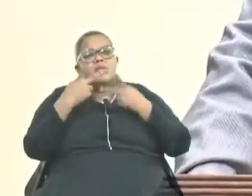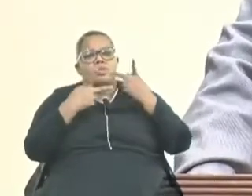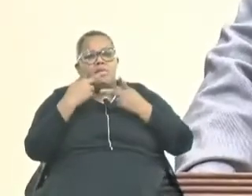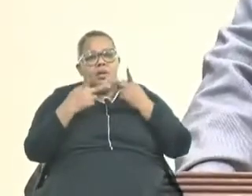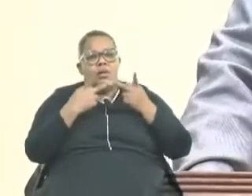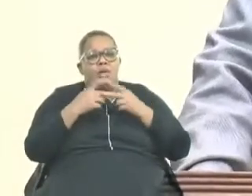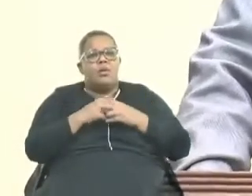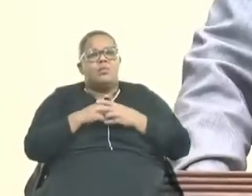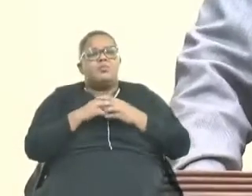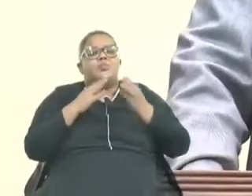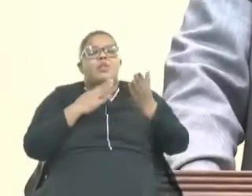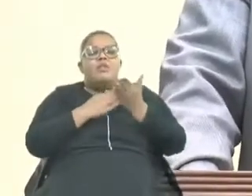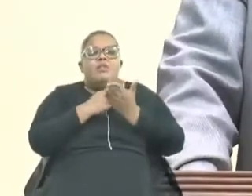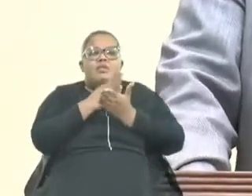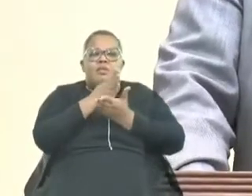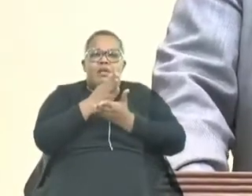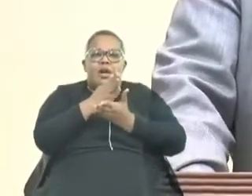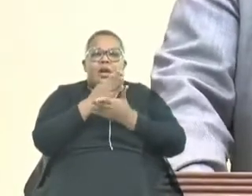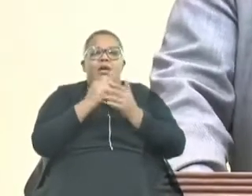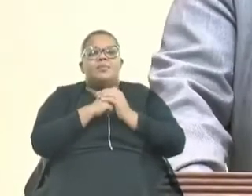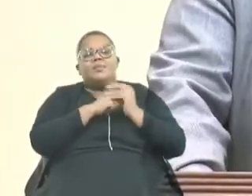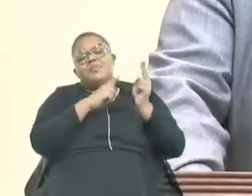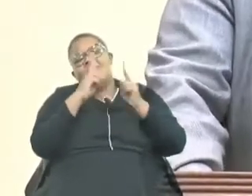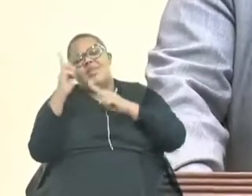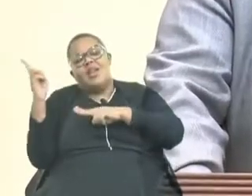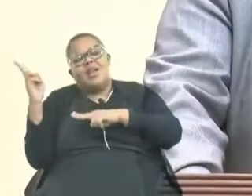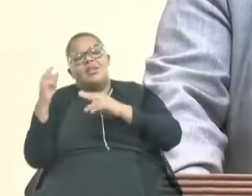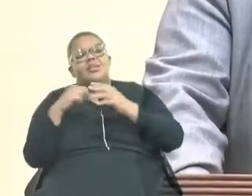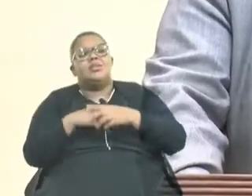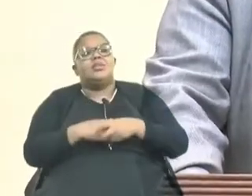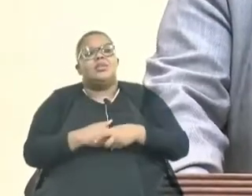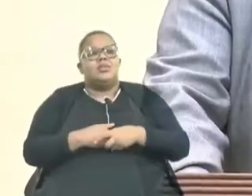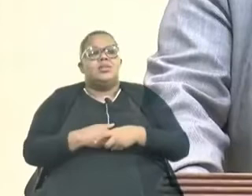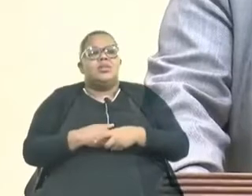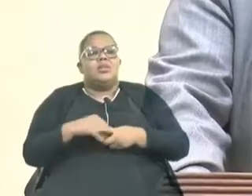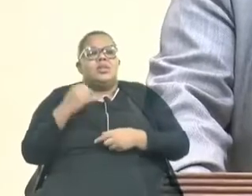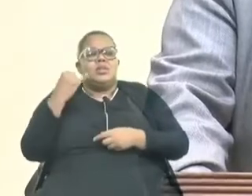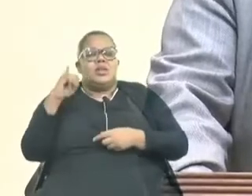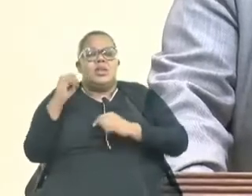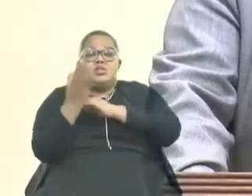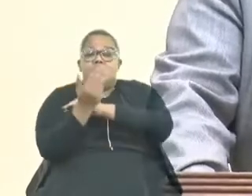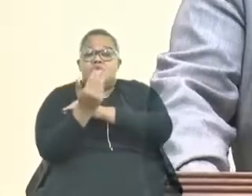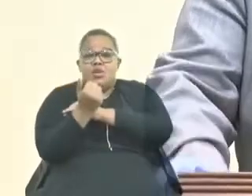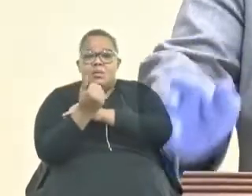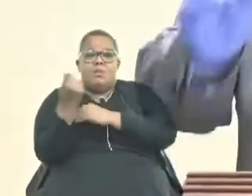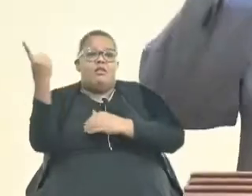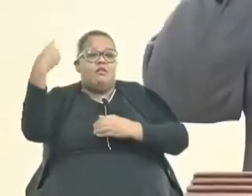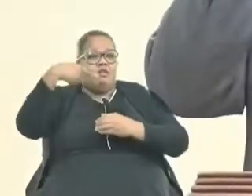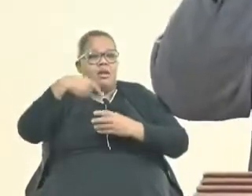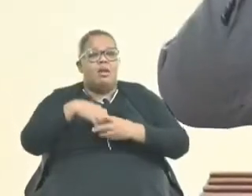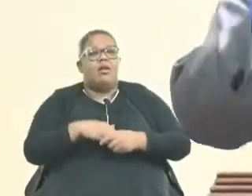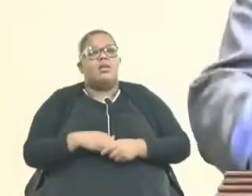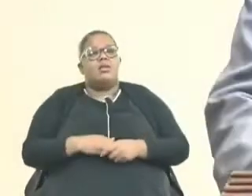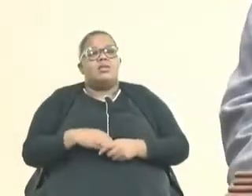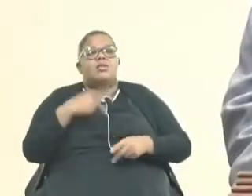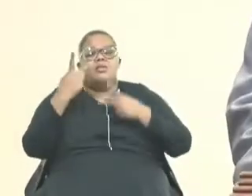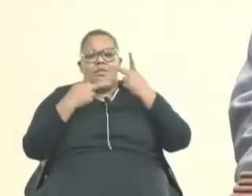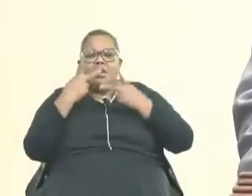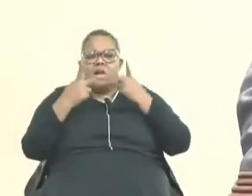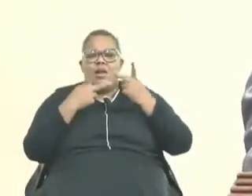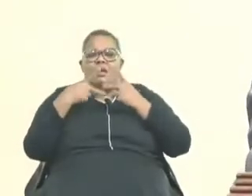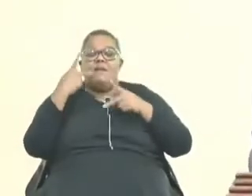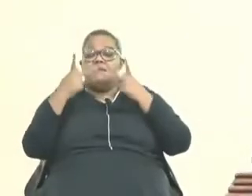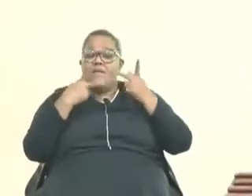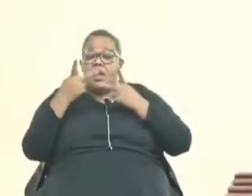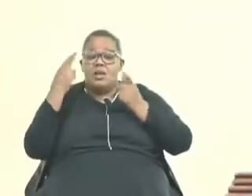a Samuel vai deitar-te e há-de ser que se te chamar dirás fala Senhor